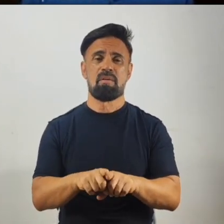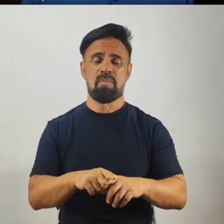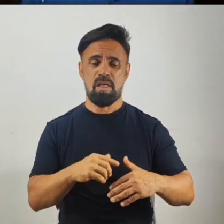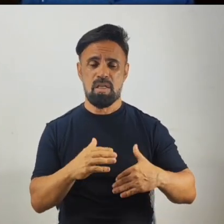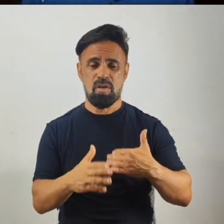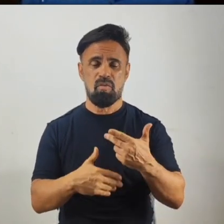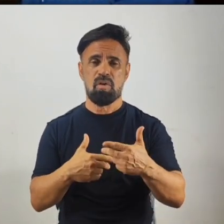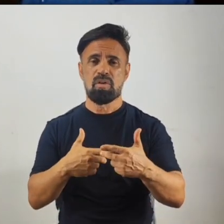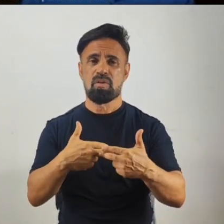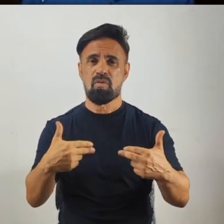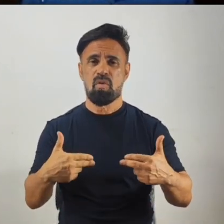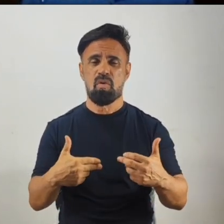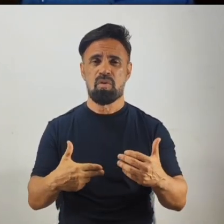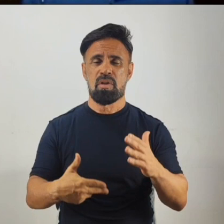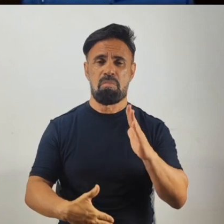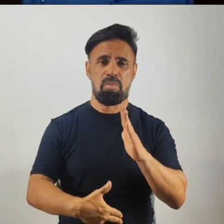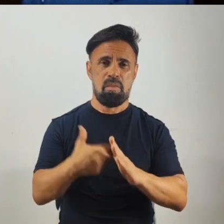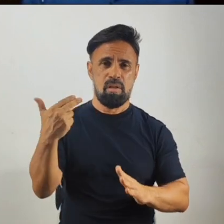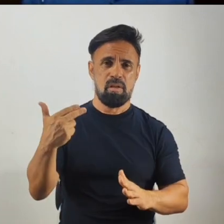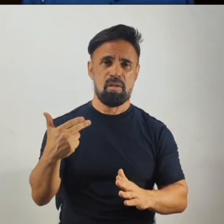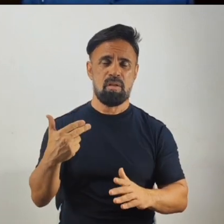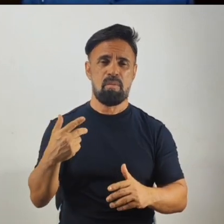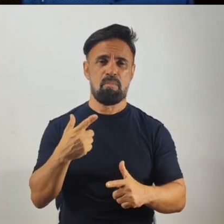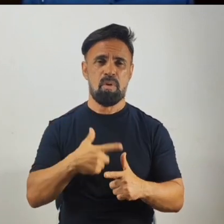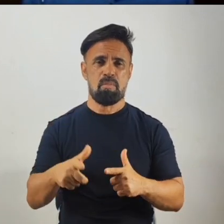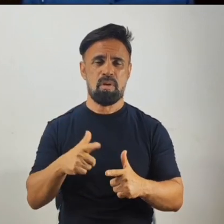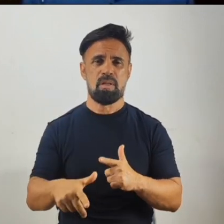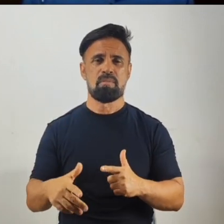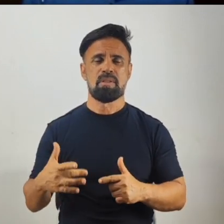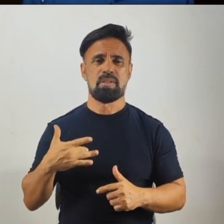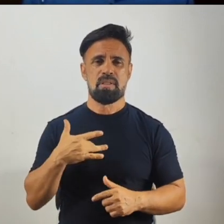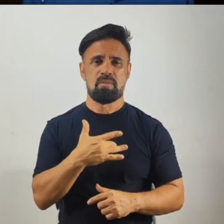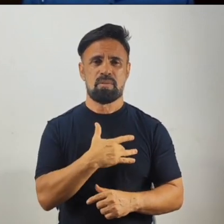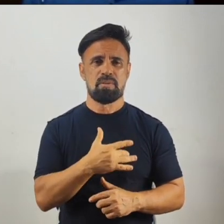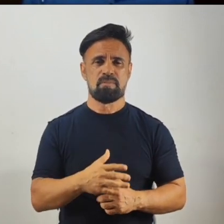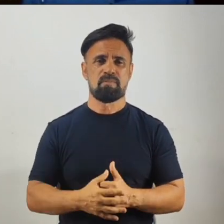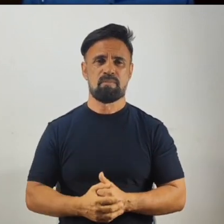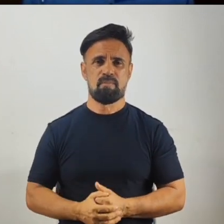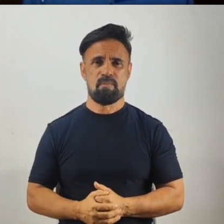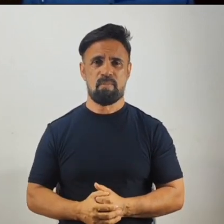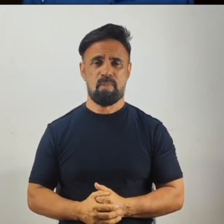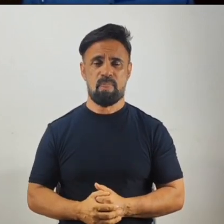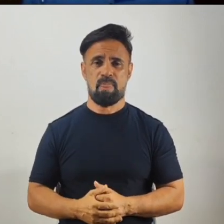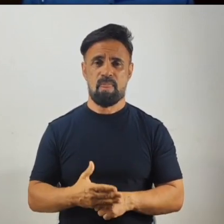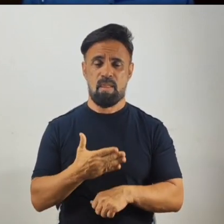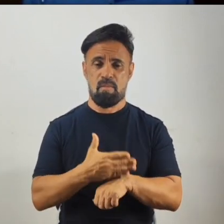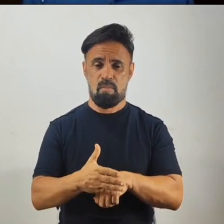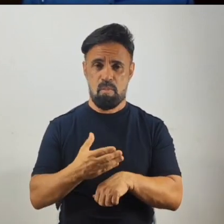imunização, avaliação da saúde ocupacional e procedimentos em caso de lesões ou problemas de saúde.